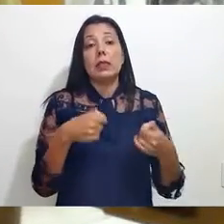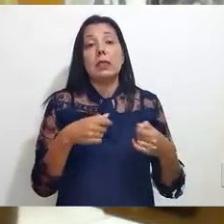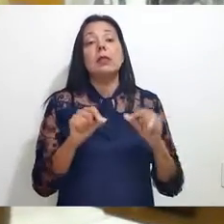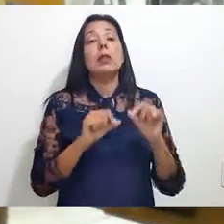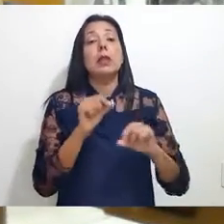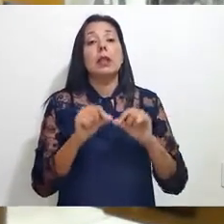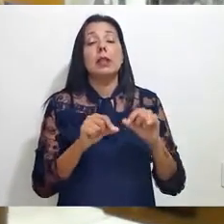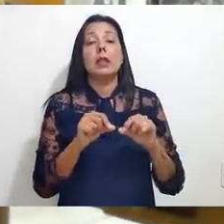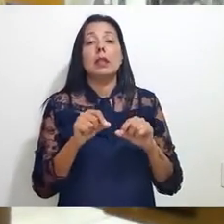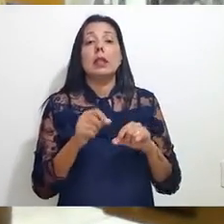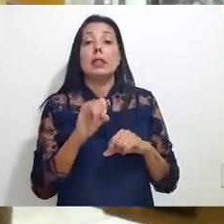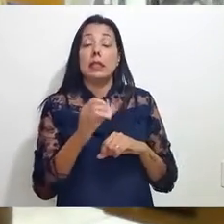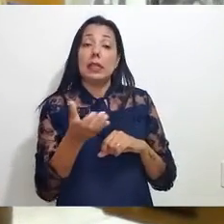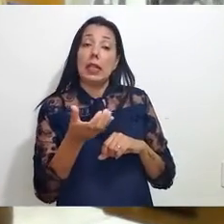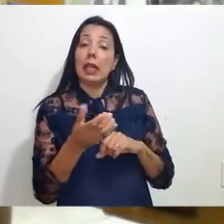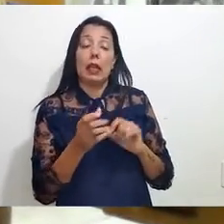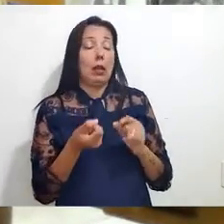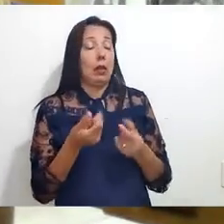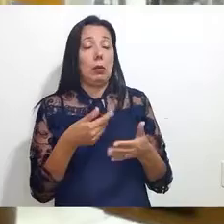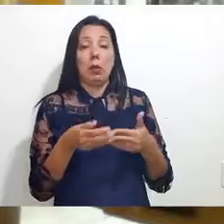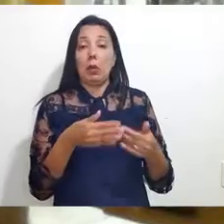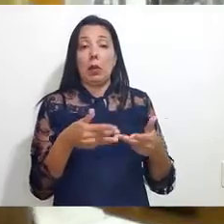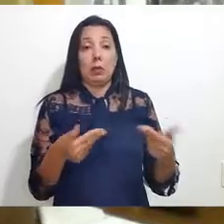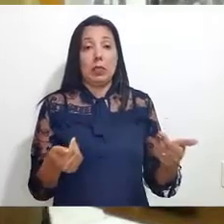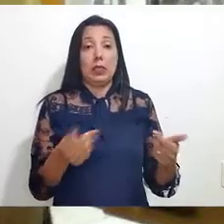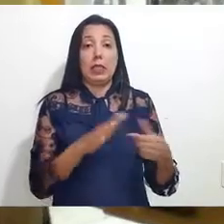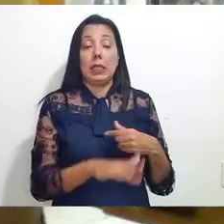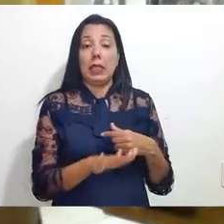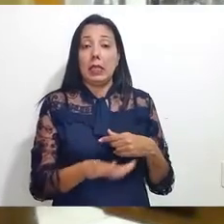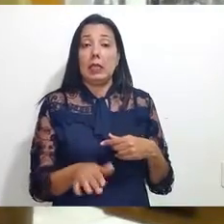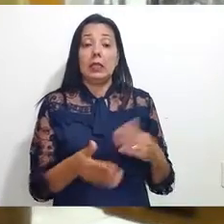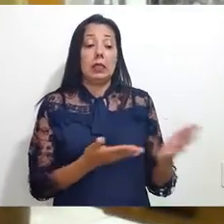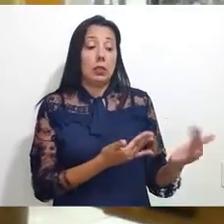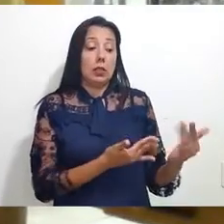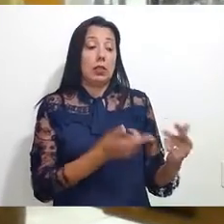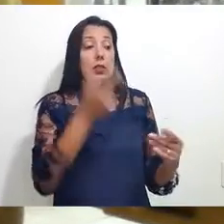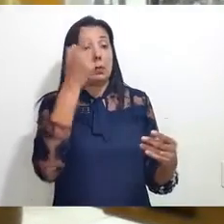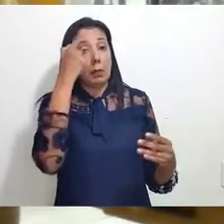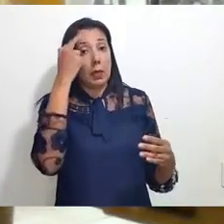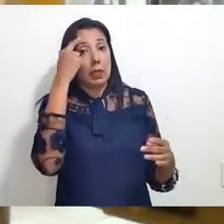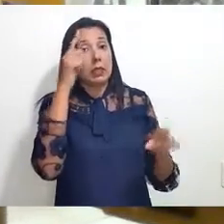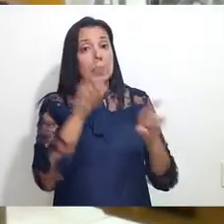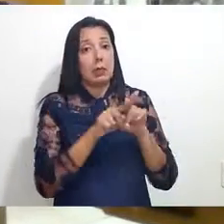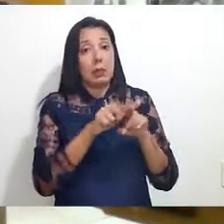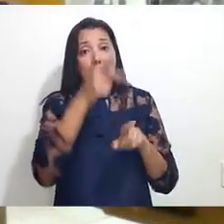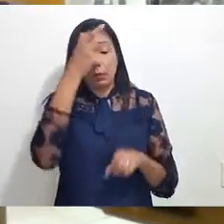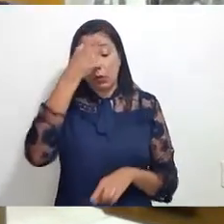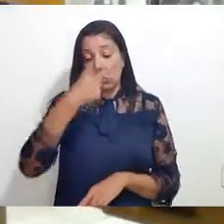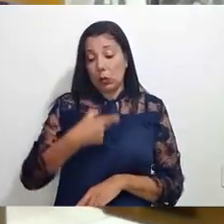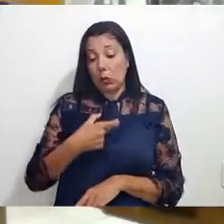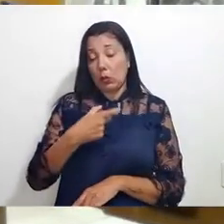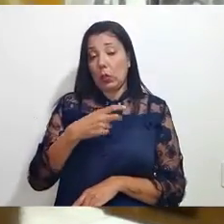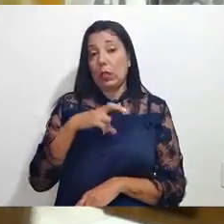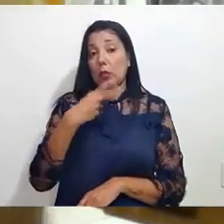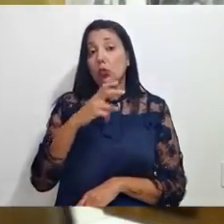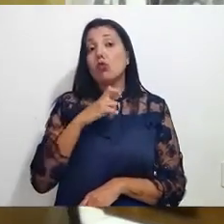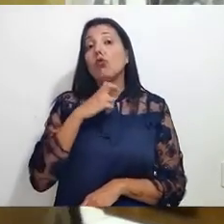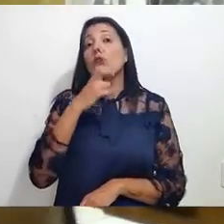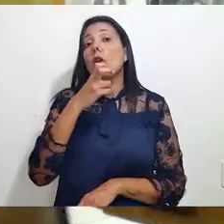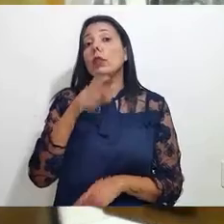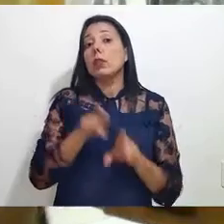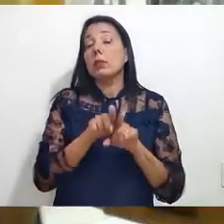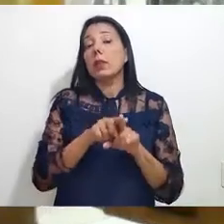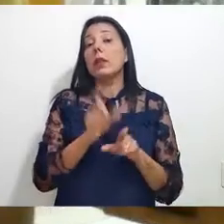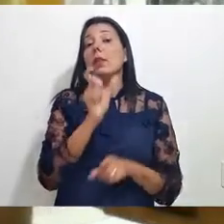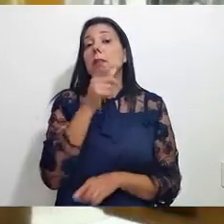essa live, porque é um tema que ainda mexe muito com a nossa sociedade, que tem muito tabu. E como a nossa colega, a minha colega